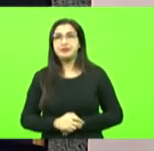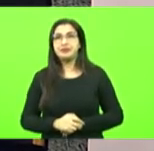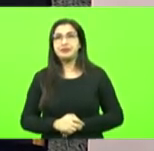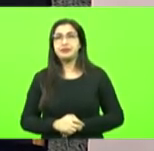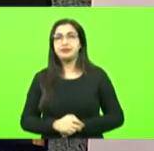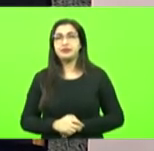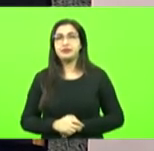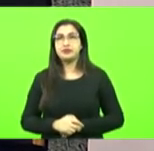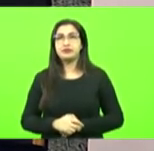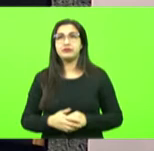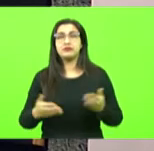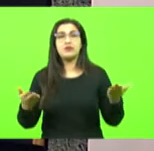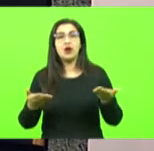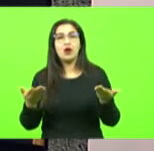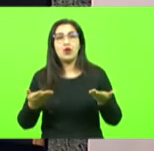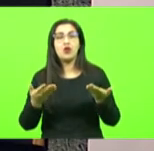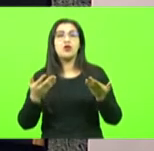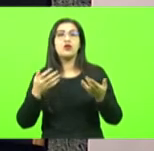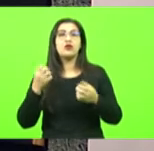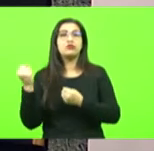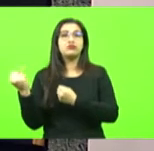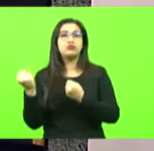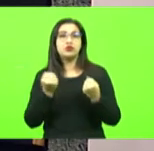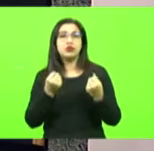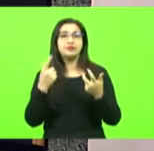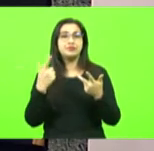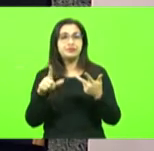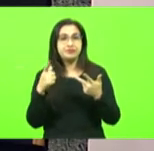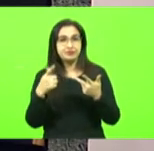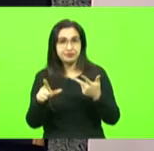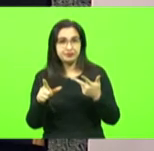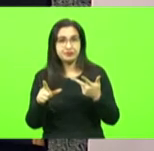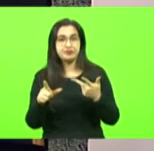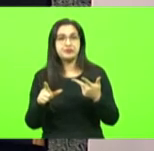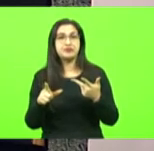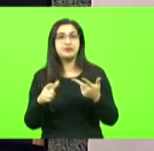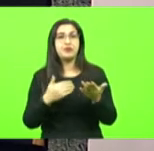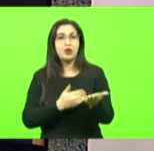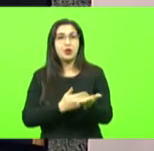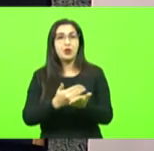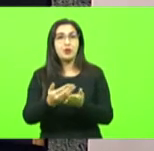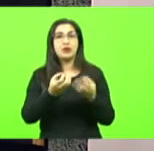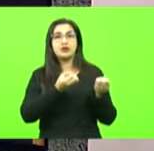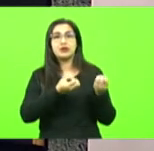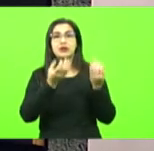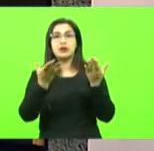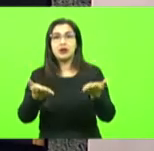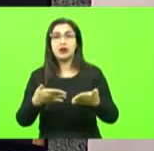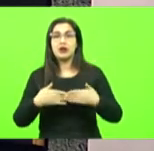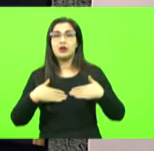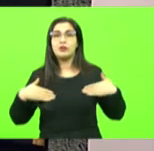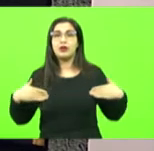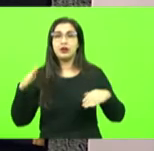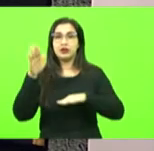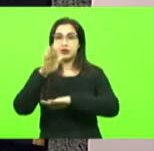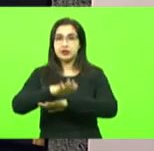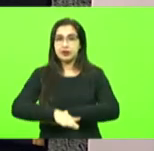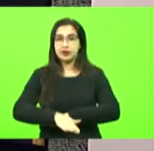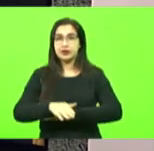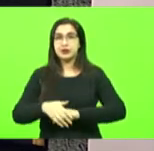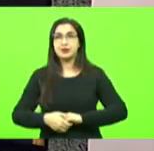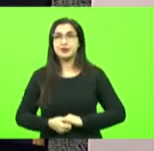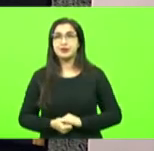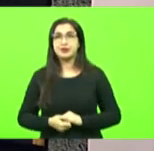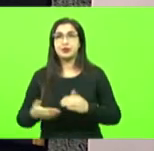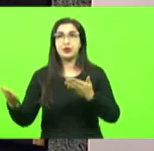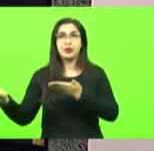Neste momento, o Poder Legislativo catarinense, em ato solene, dá início à entrega das homenagens desta tarde.